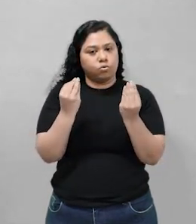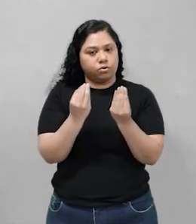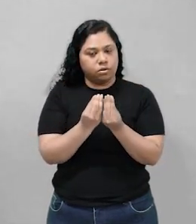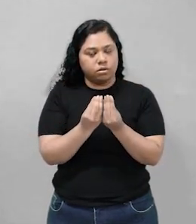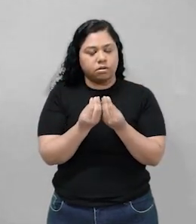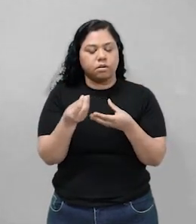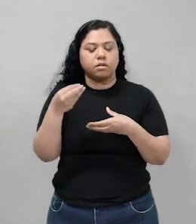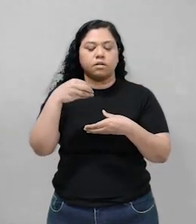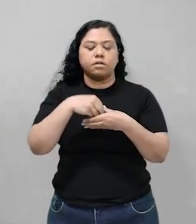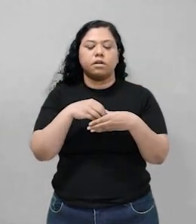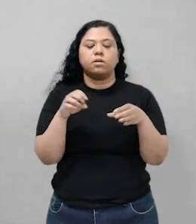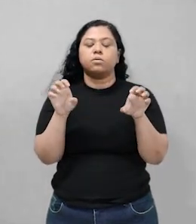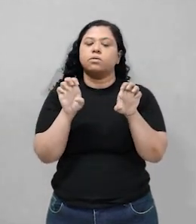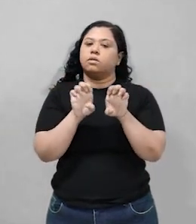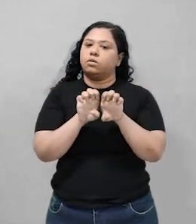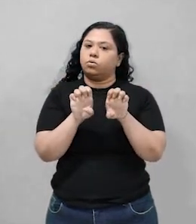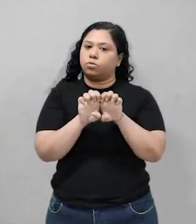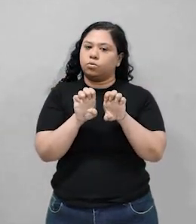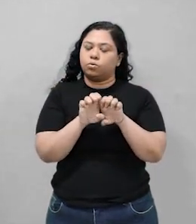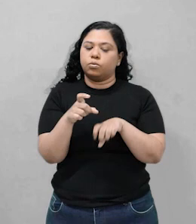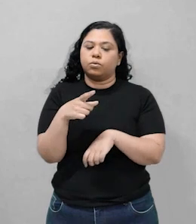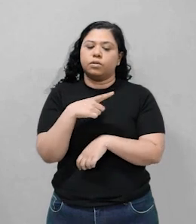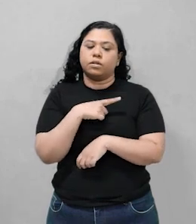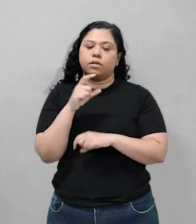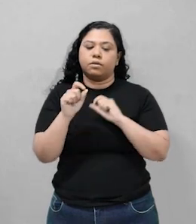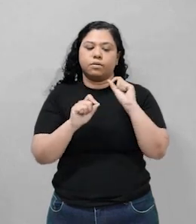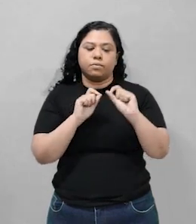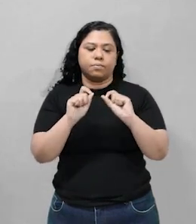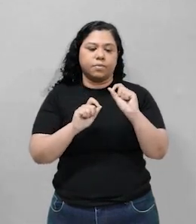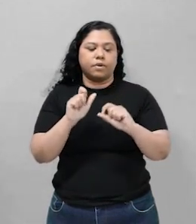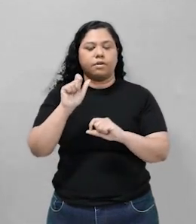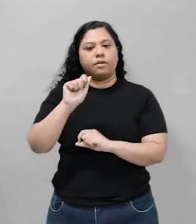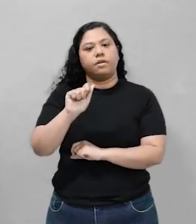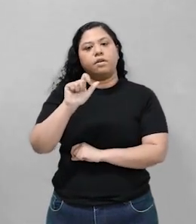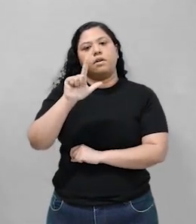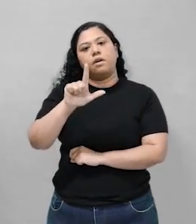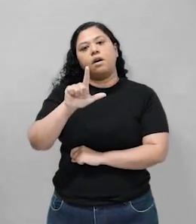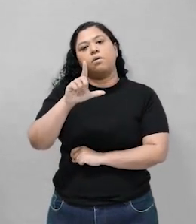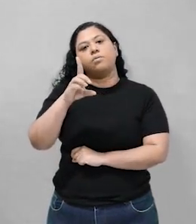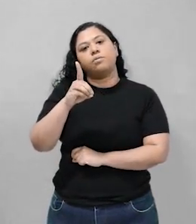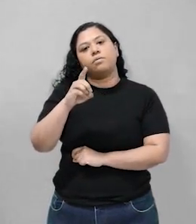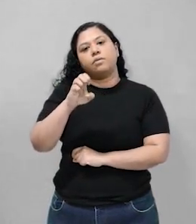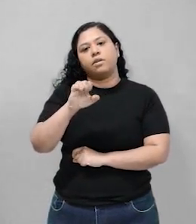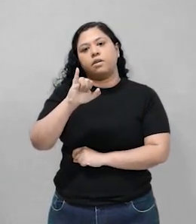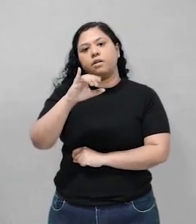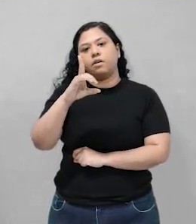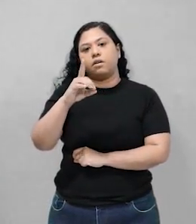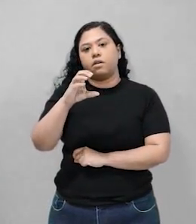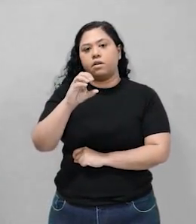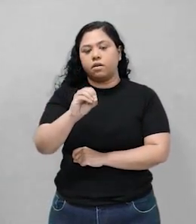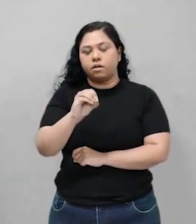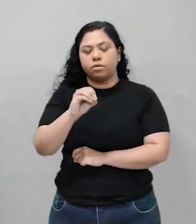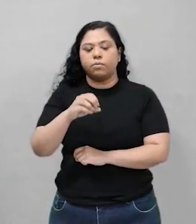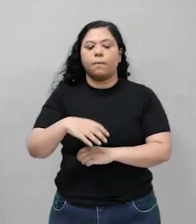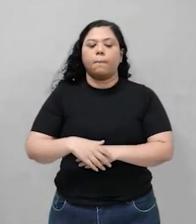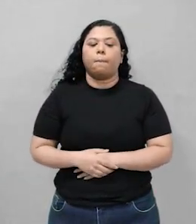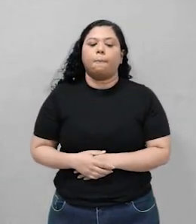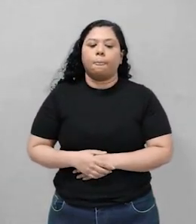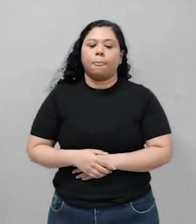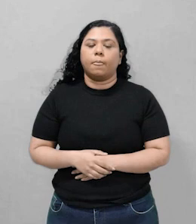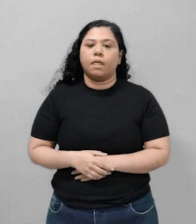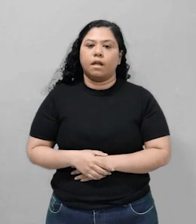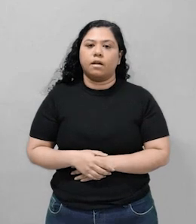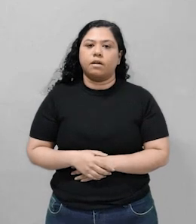estrutura nós temos a função aldeído. Tudo bem? Então, a gente já observa aí que o aldeído está